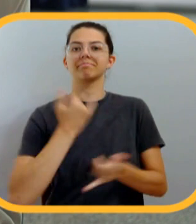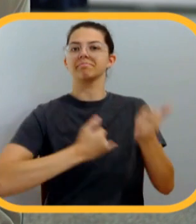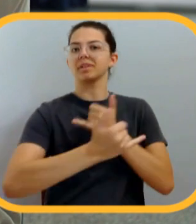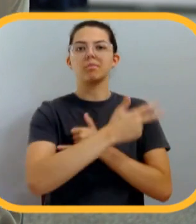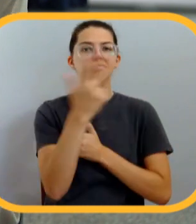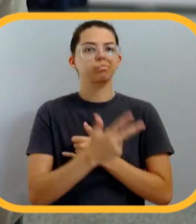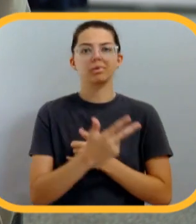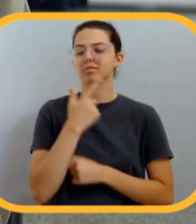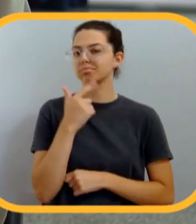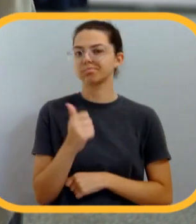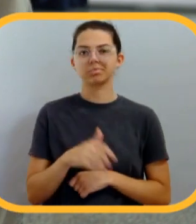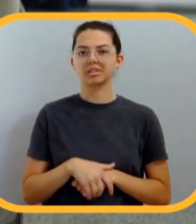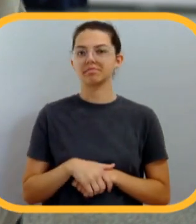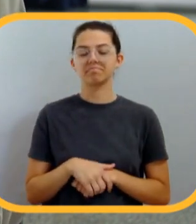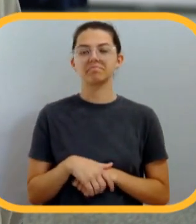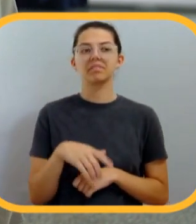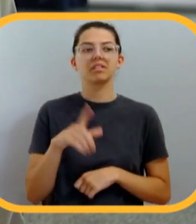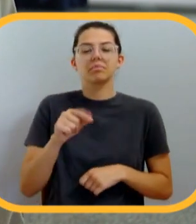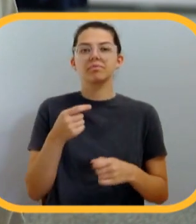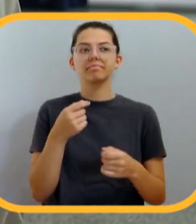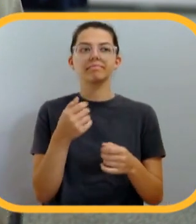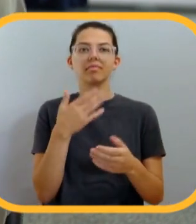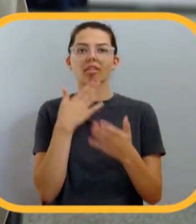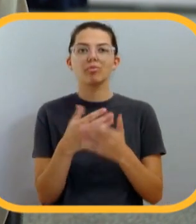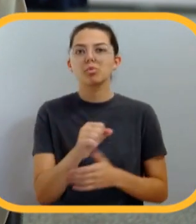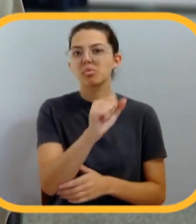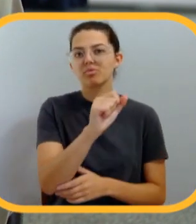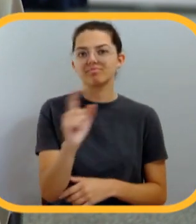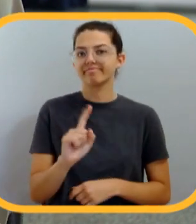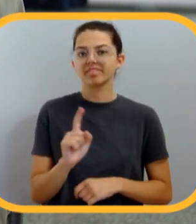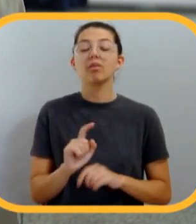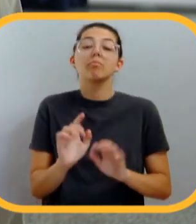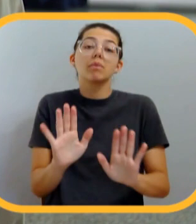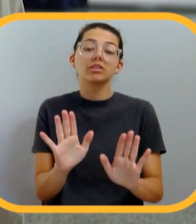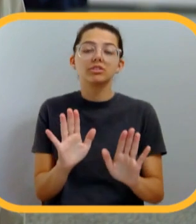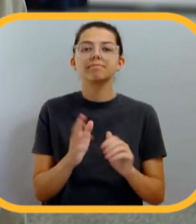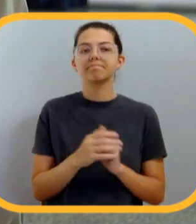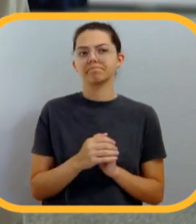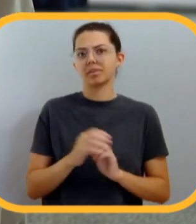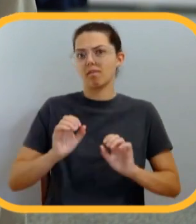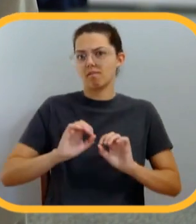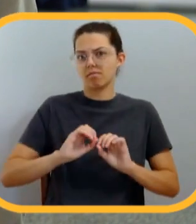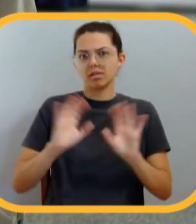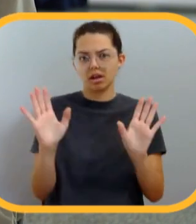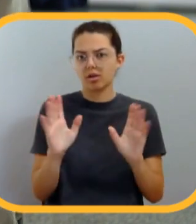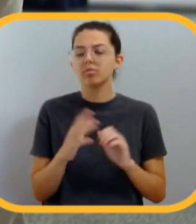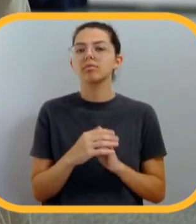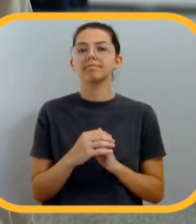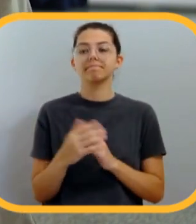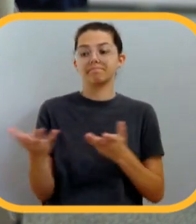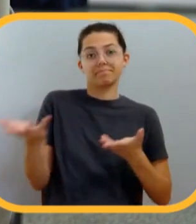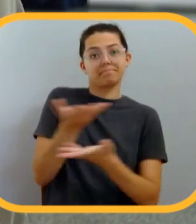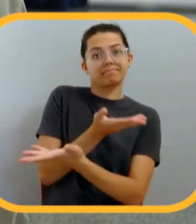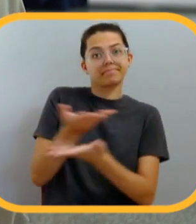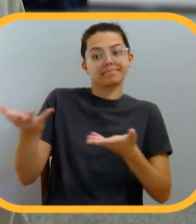ao jornalista, nem parece que seja útil que tal aconteça. Agora, sem dúvida que pode